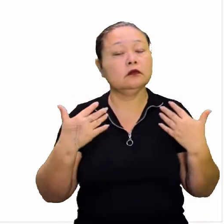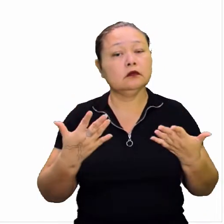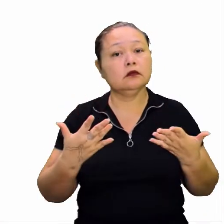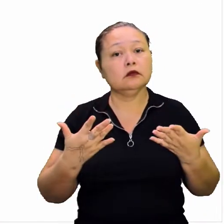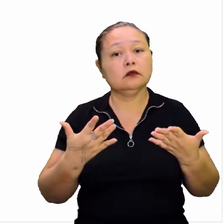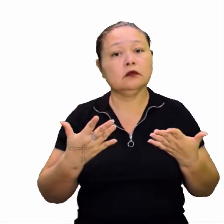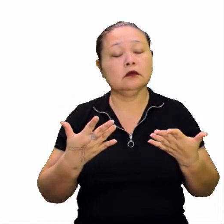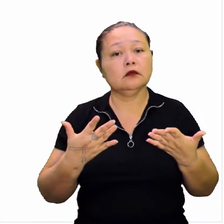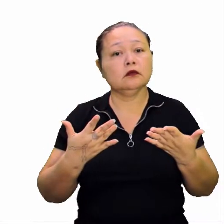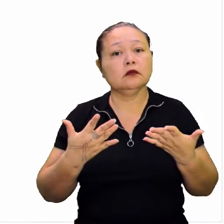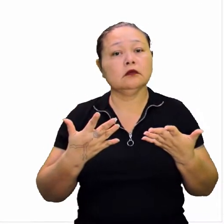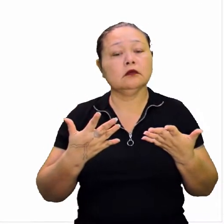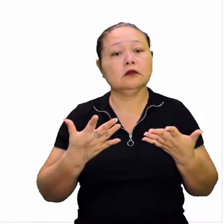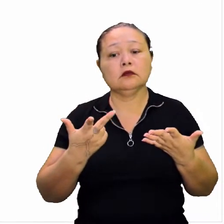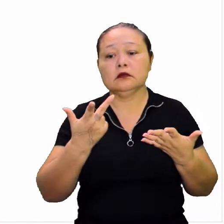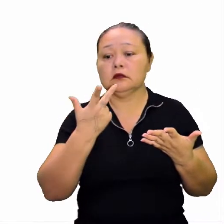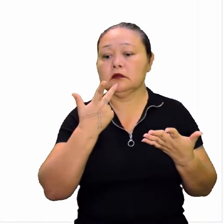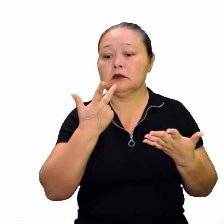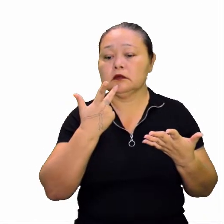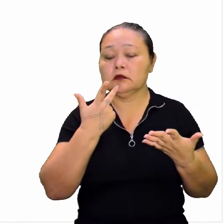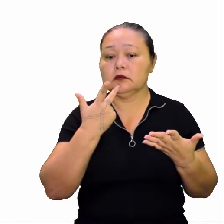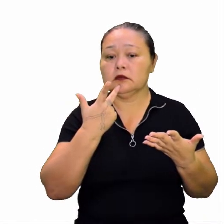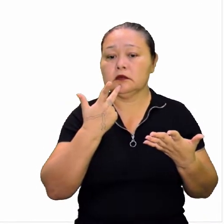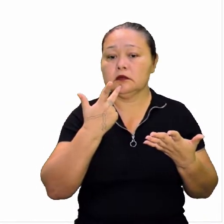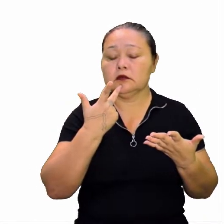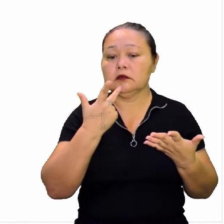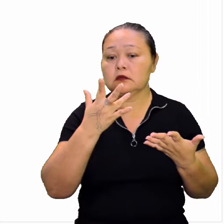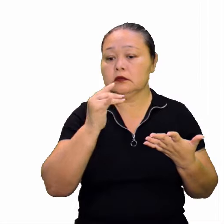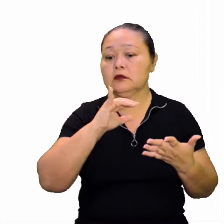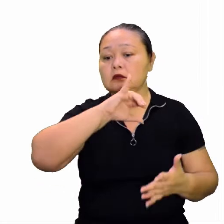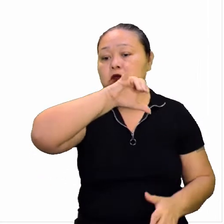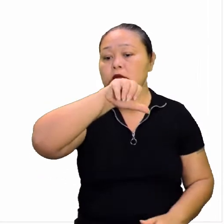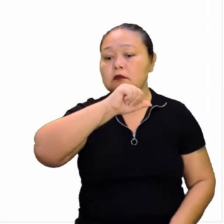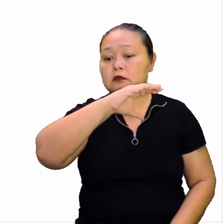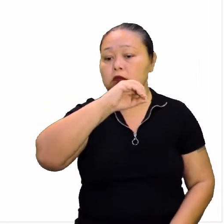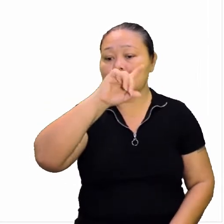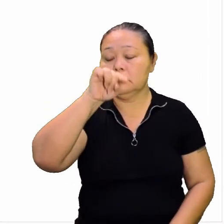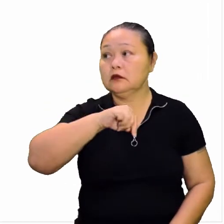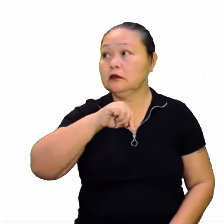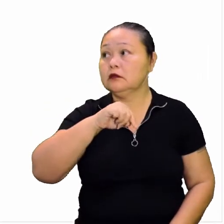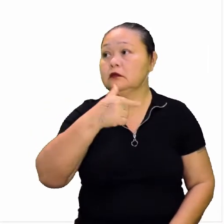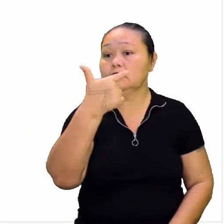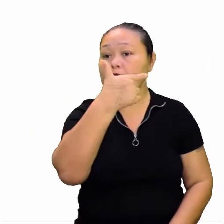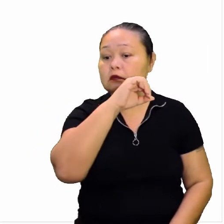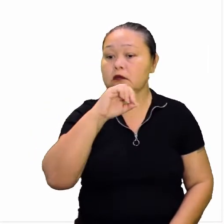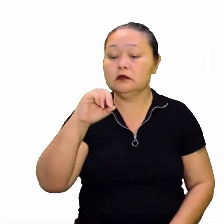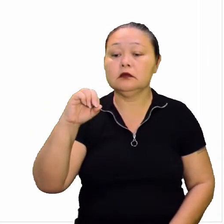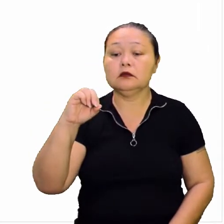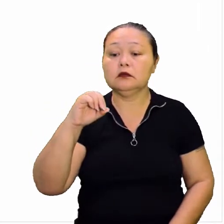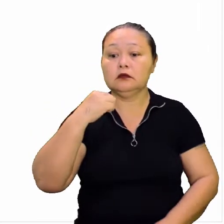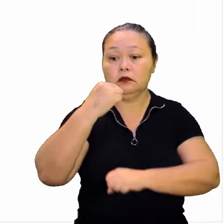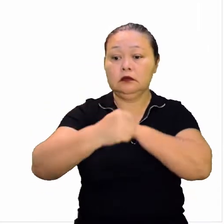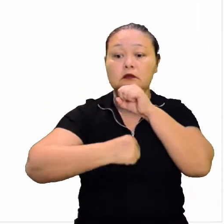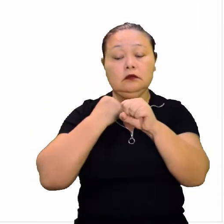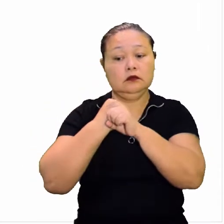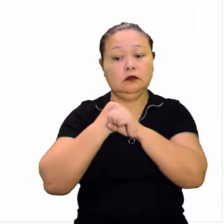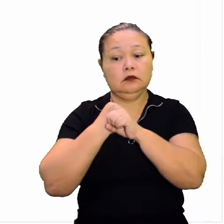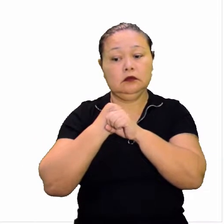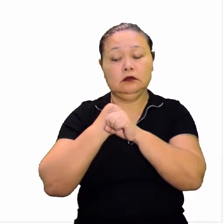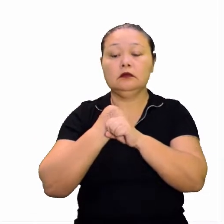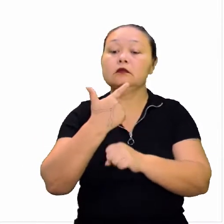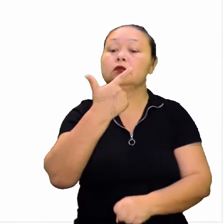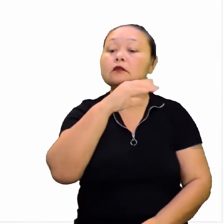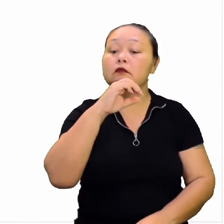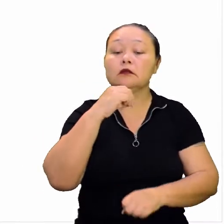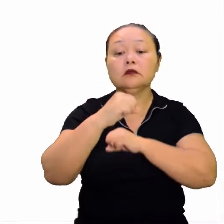ele fala, por exemplo, Jacó viveu por 200 anos. Não, 200